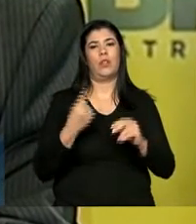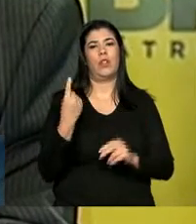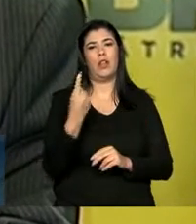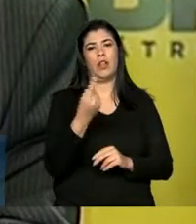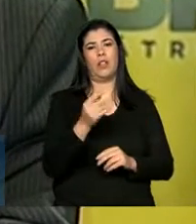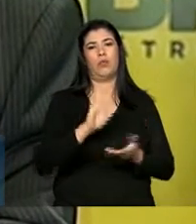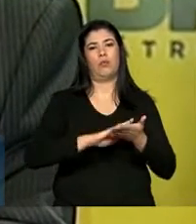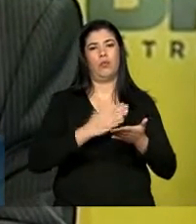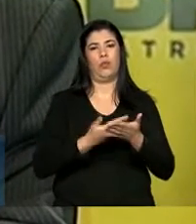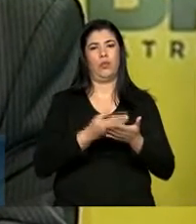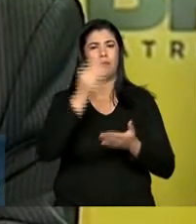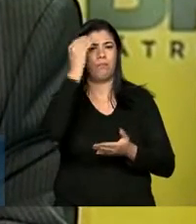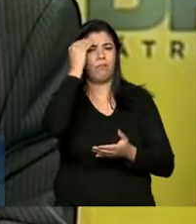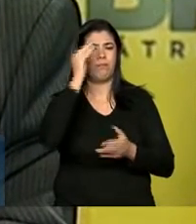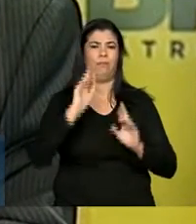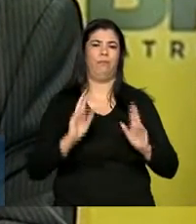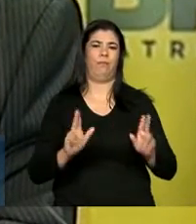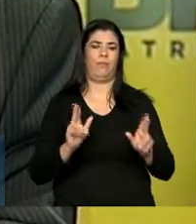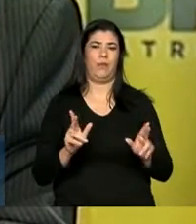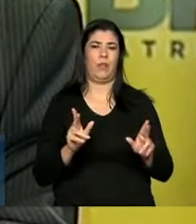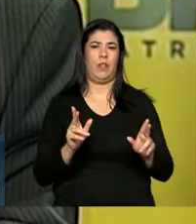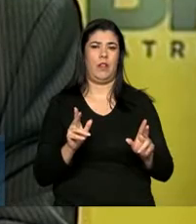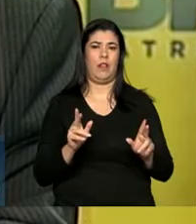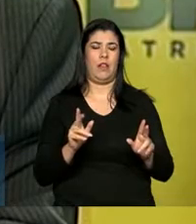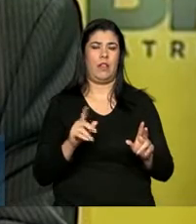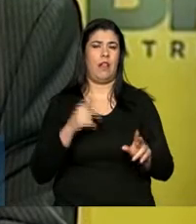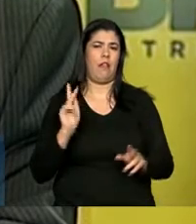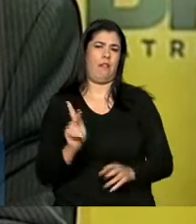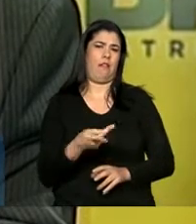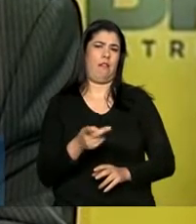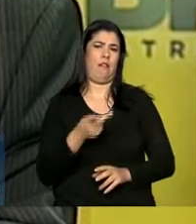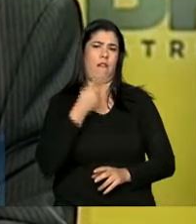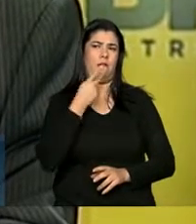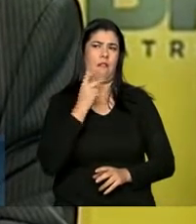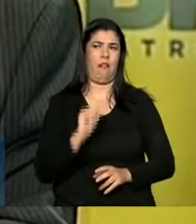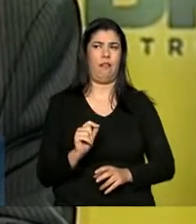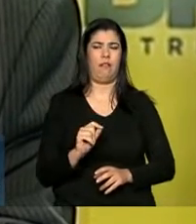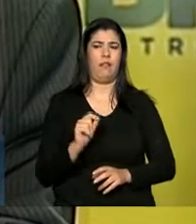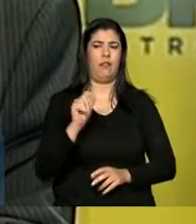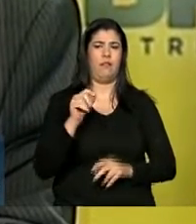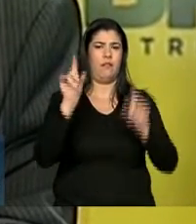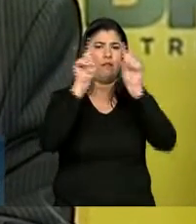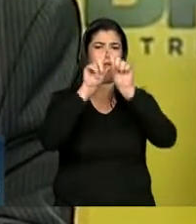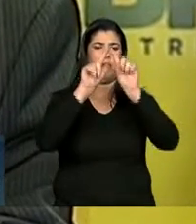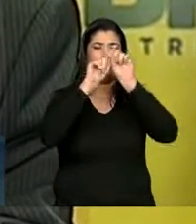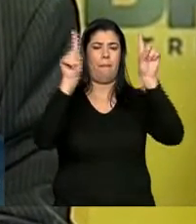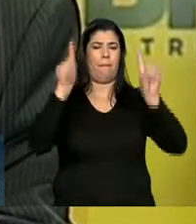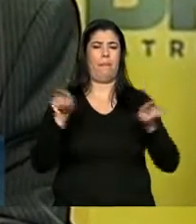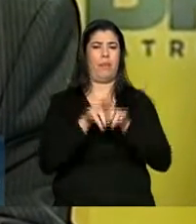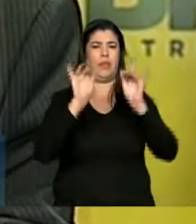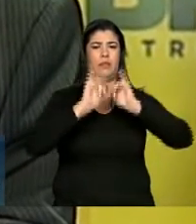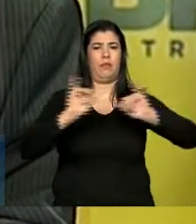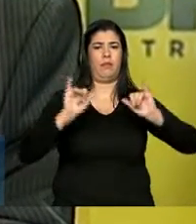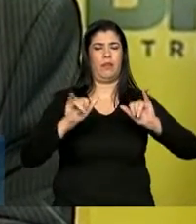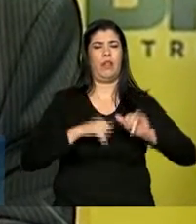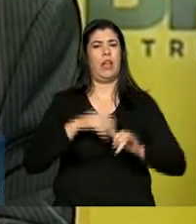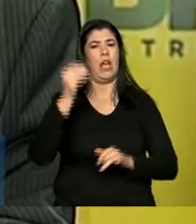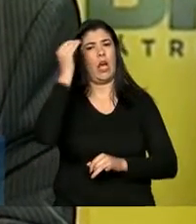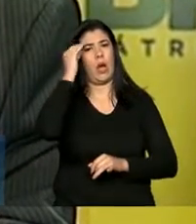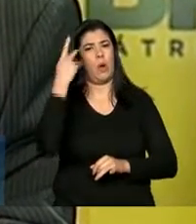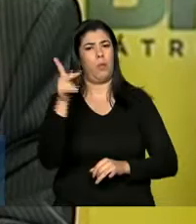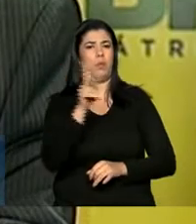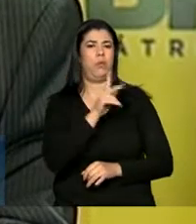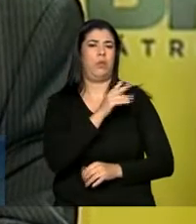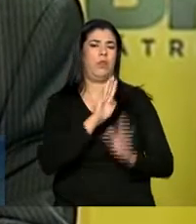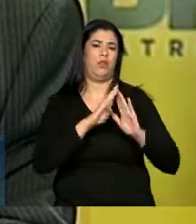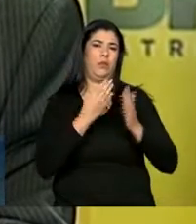interpretados de diferentes maneiras e que será um erro absolutizá-los e considerar que tudo isso é desempenho da escola. Então, quando